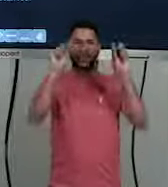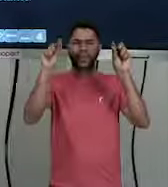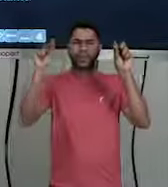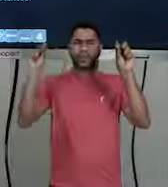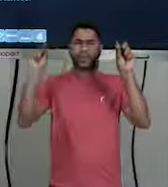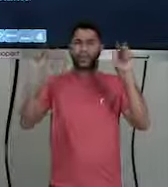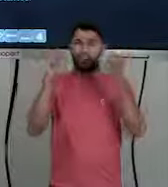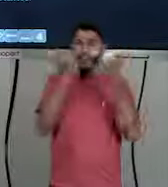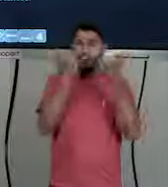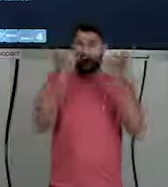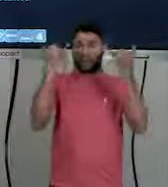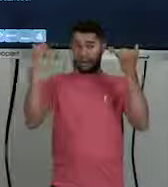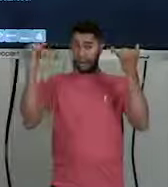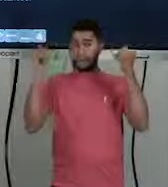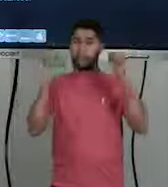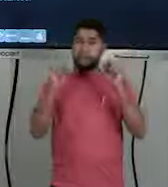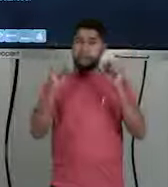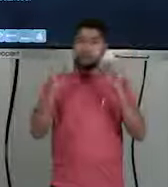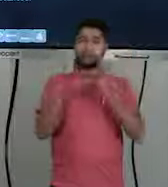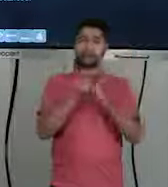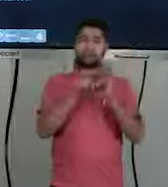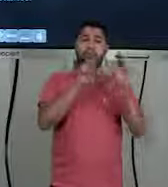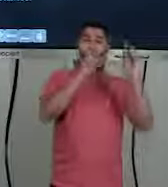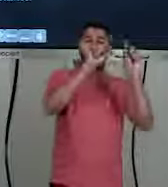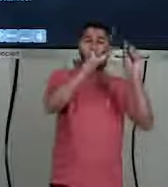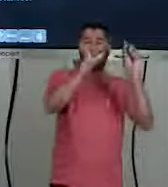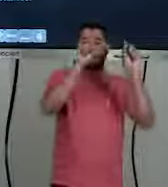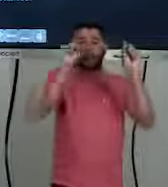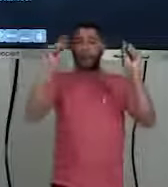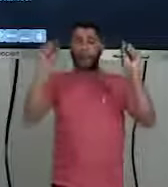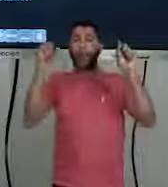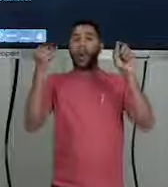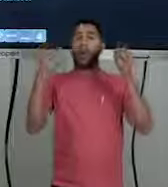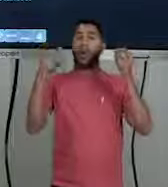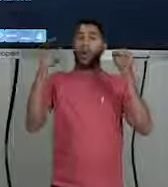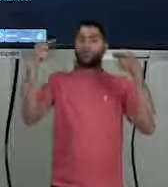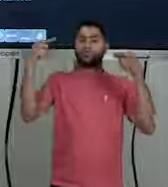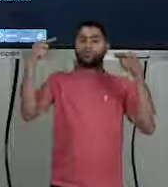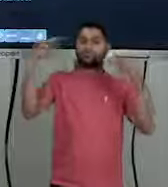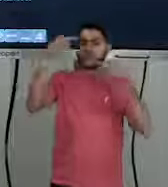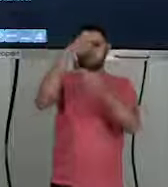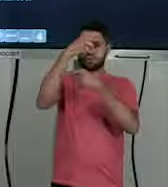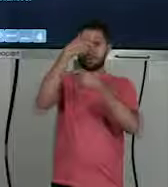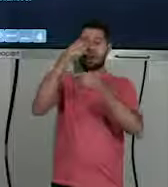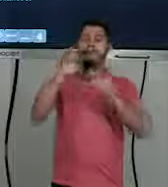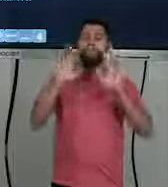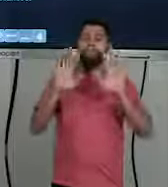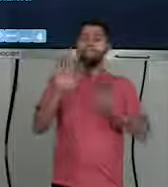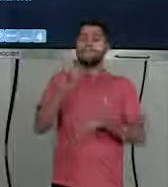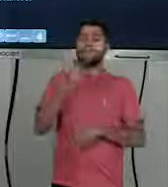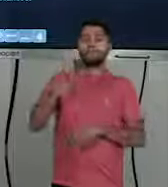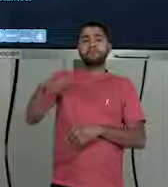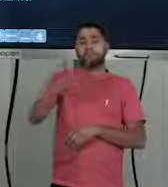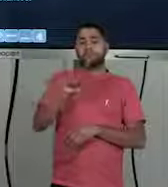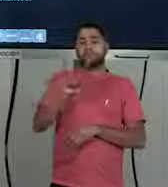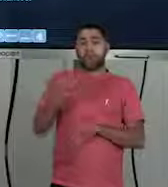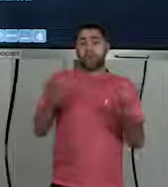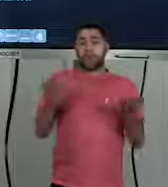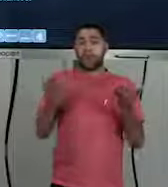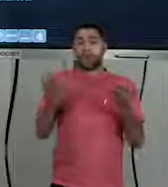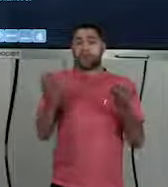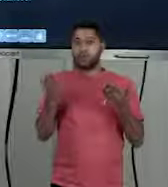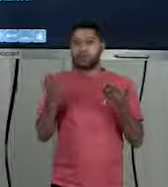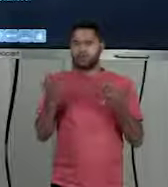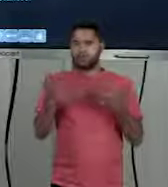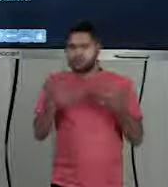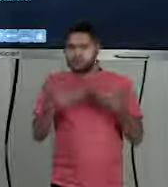E eles podem ser em série ou então em paralelo. Mas dentro da sua residência, vocês vão, a partir de hoje, saber